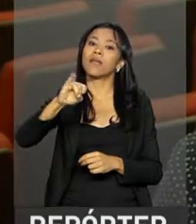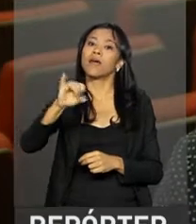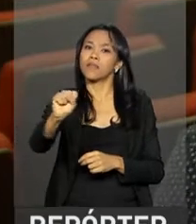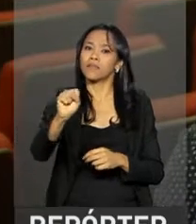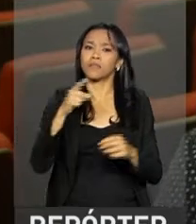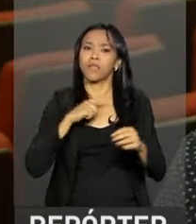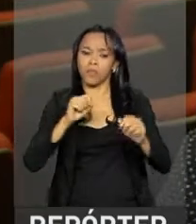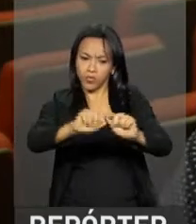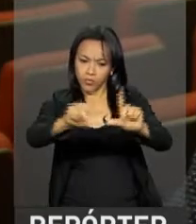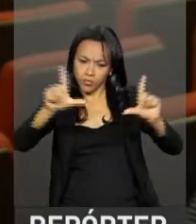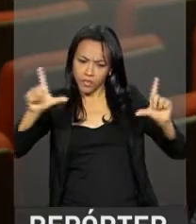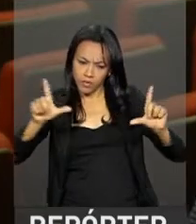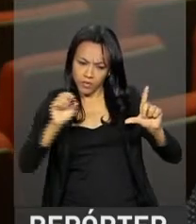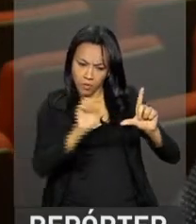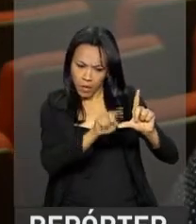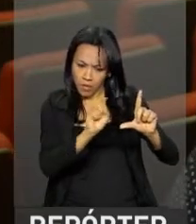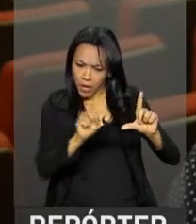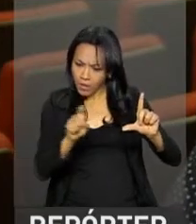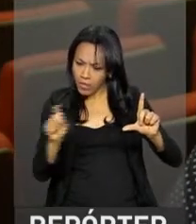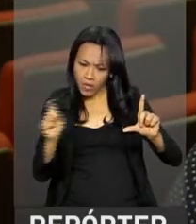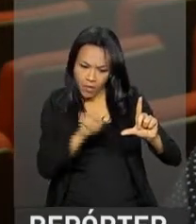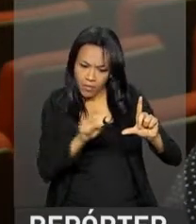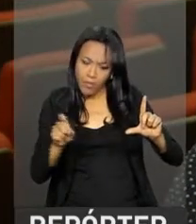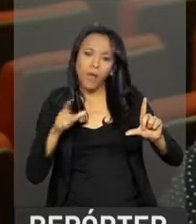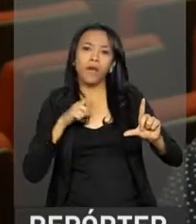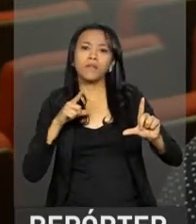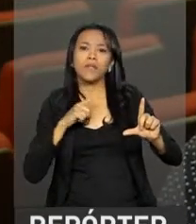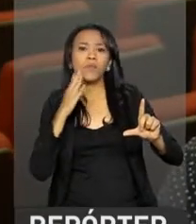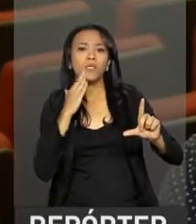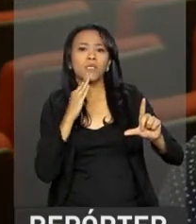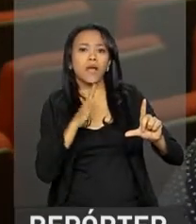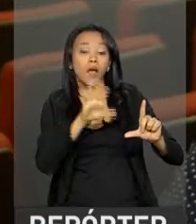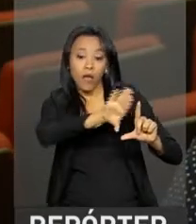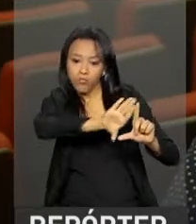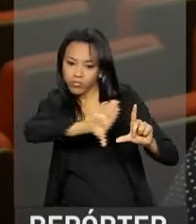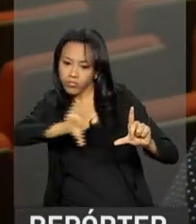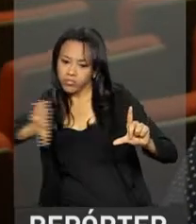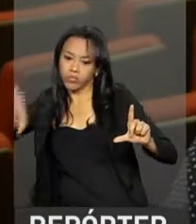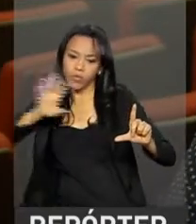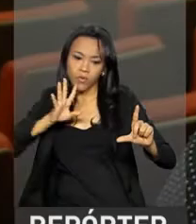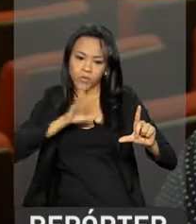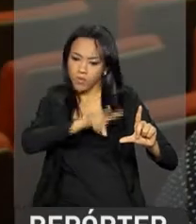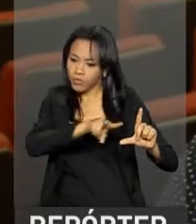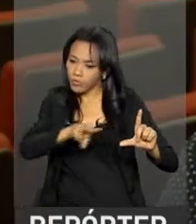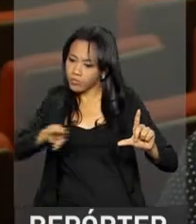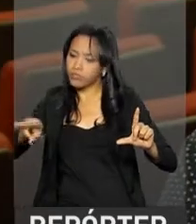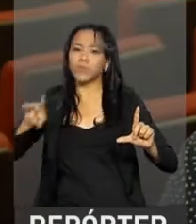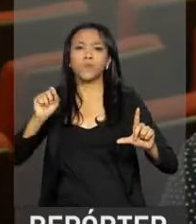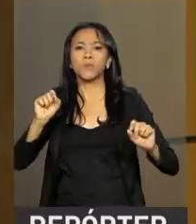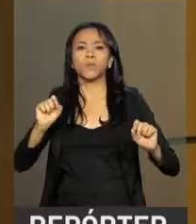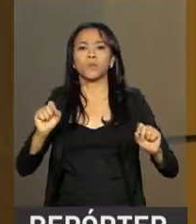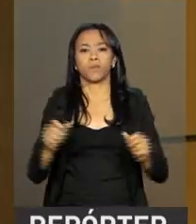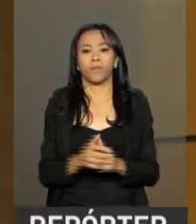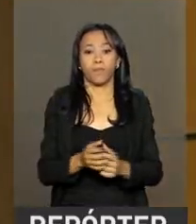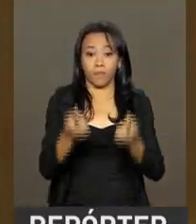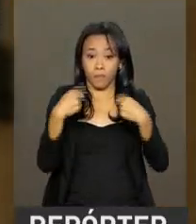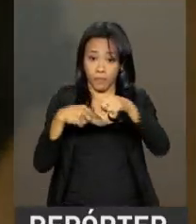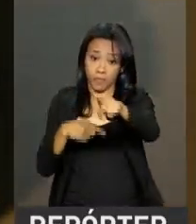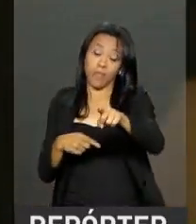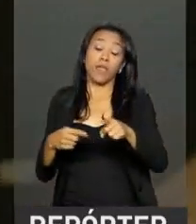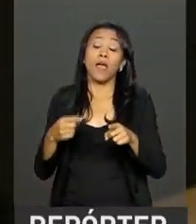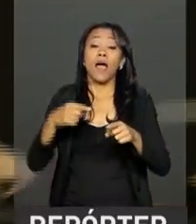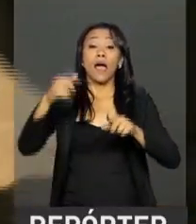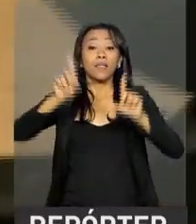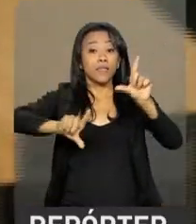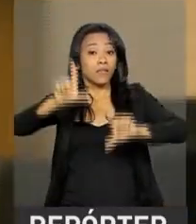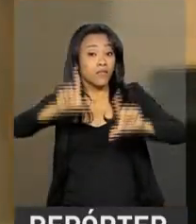novidade. Antes a gente tinha uma amostra da realidade, agora a gente já tem a inteireza da realidade. A TV por assinatura